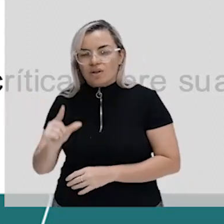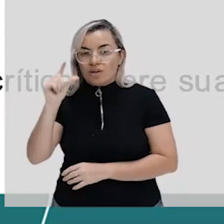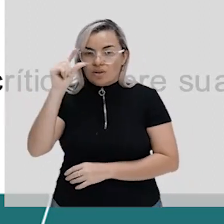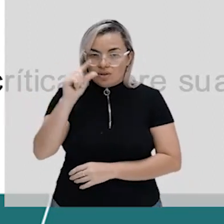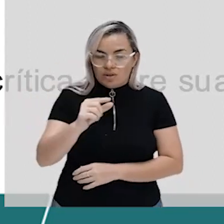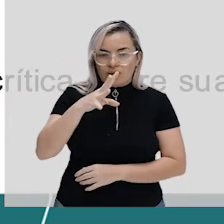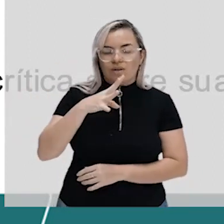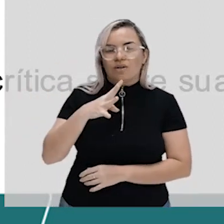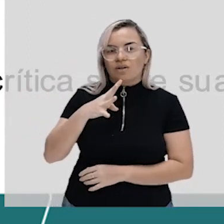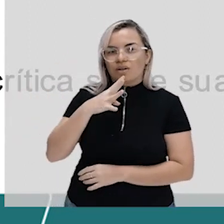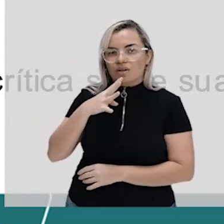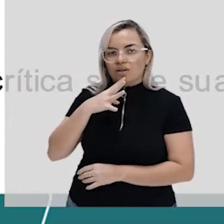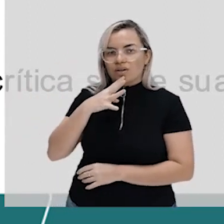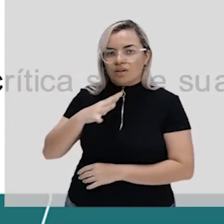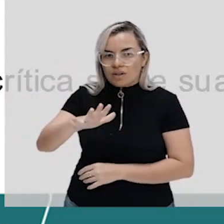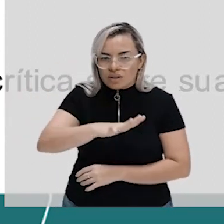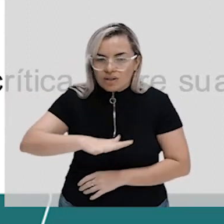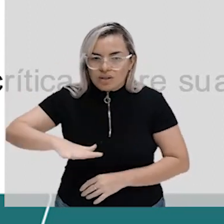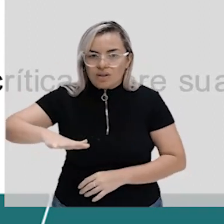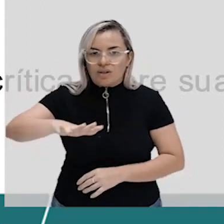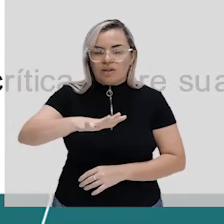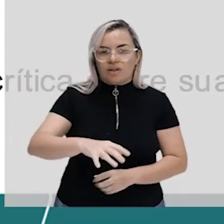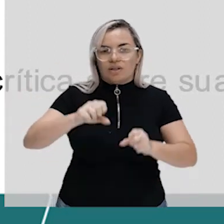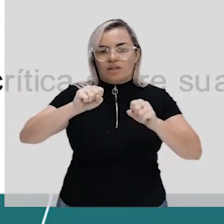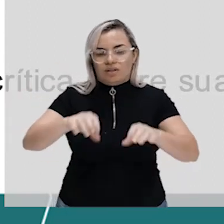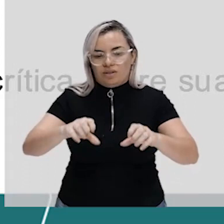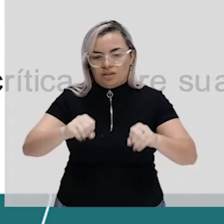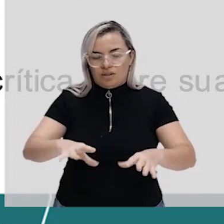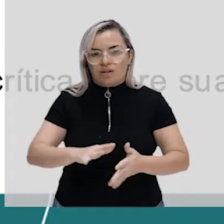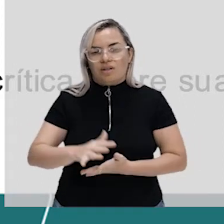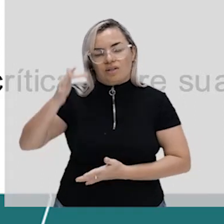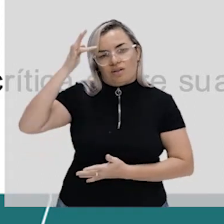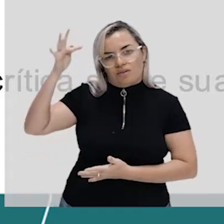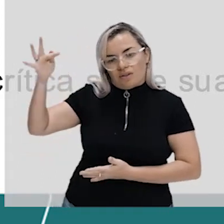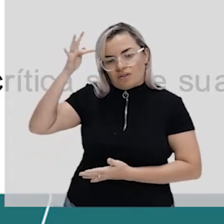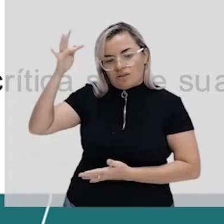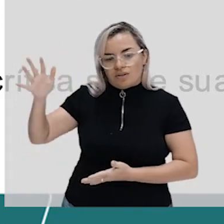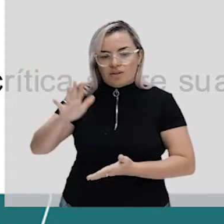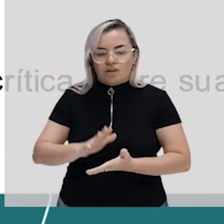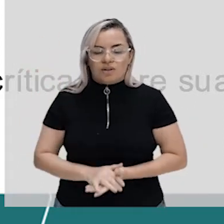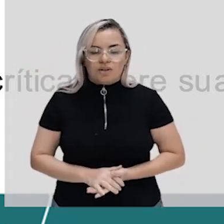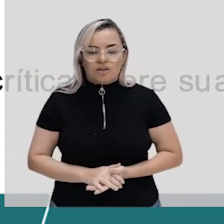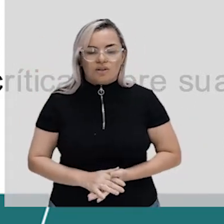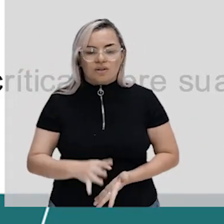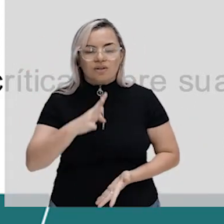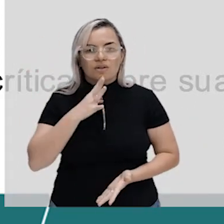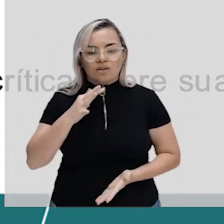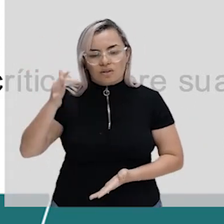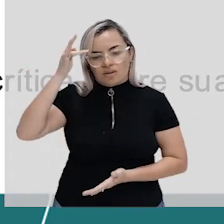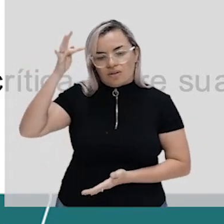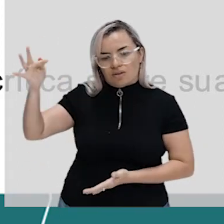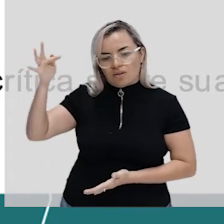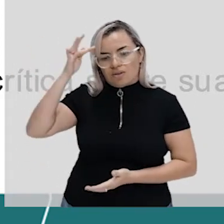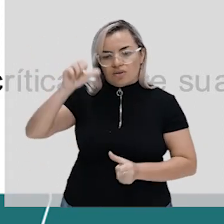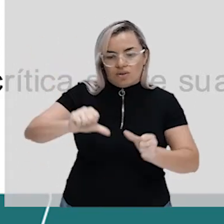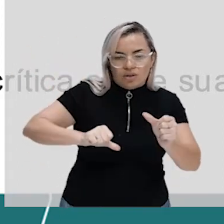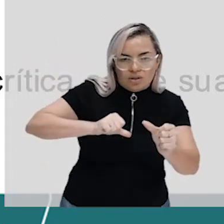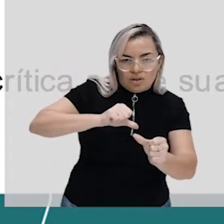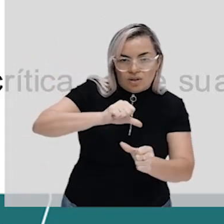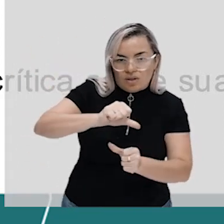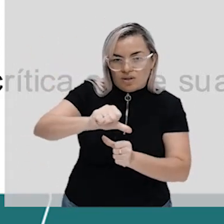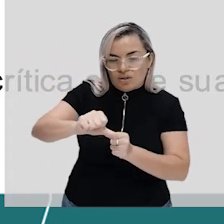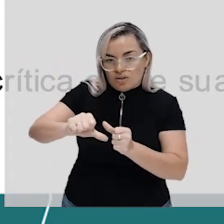área de conhecimento que ele atua, que é a área da filosofia, beleza? Então, olha só, o conhecimento filosófico